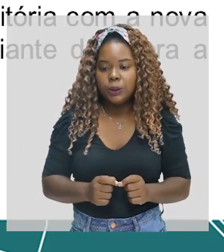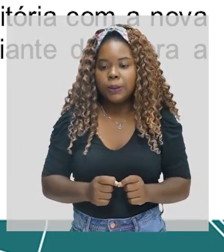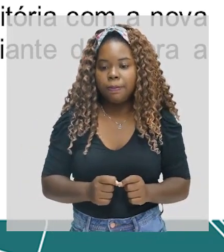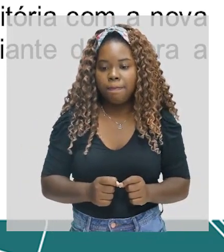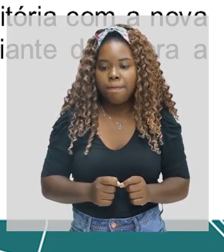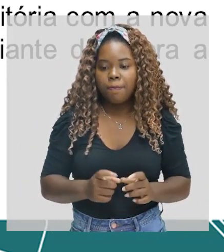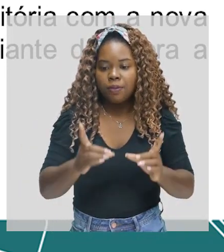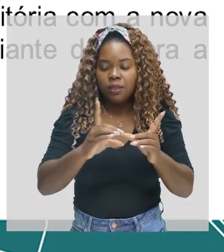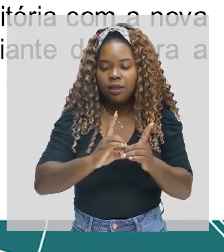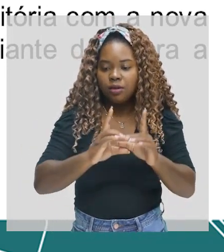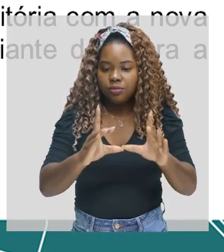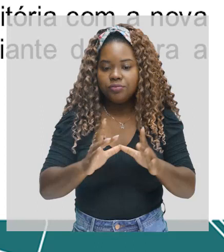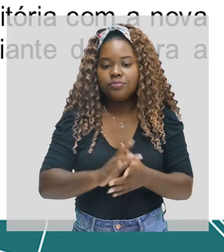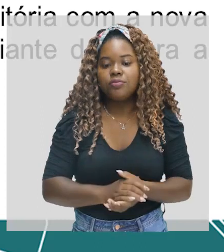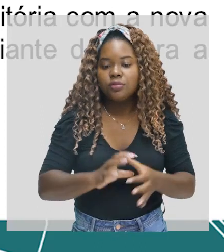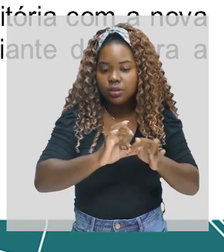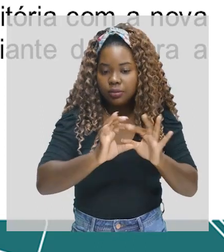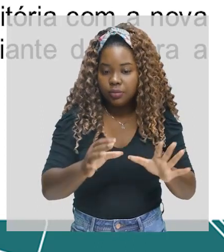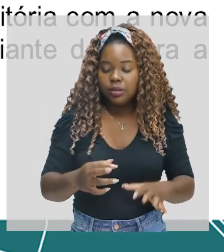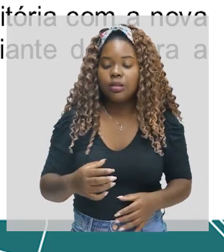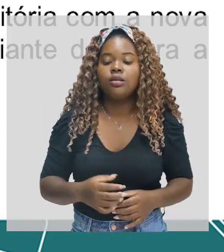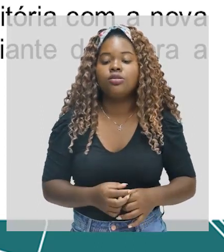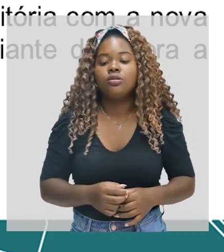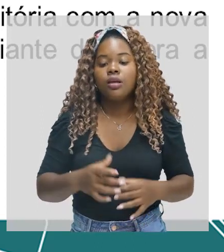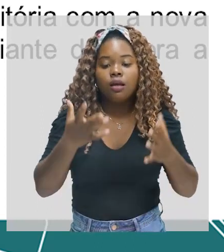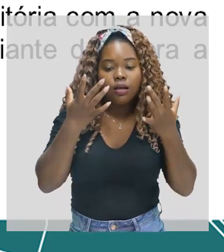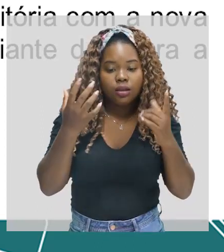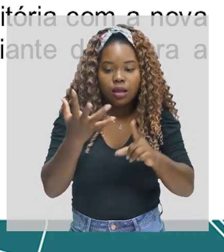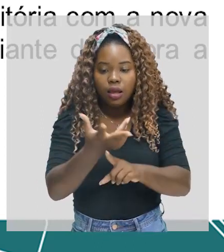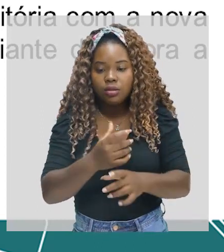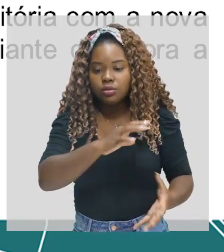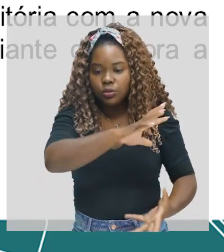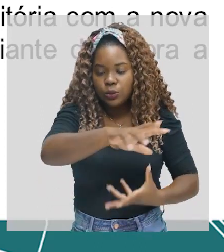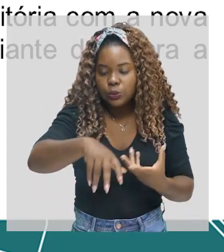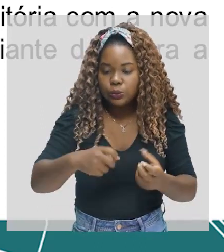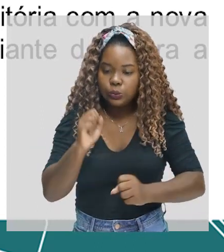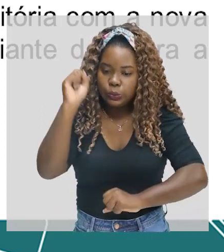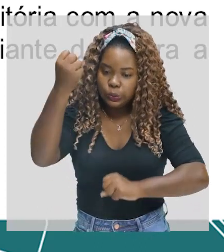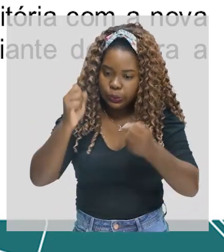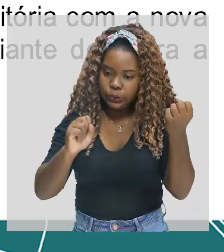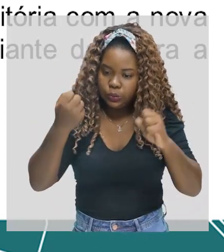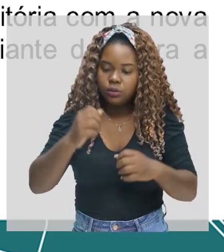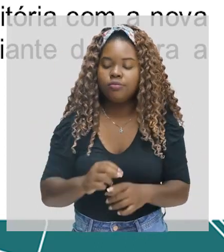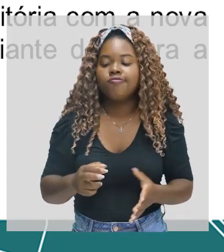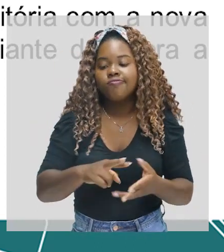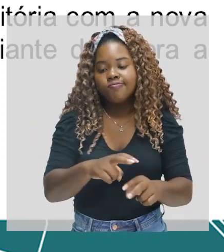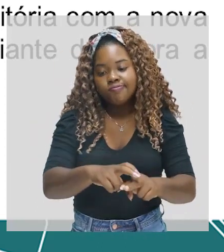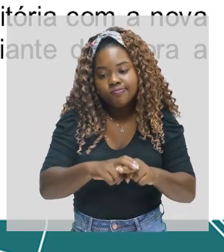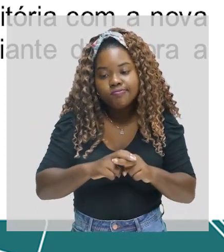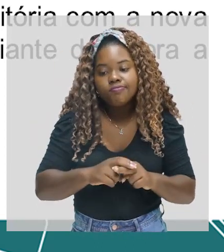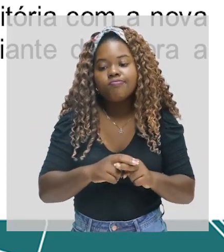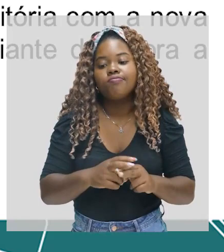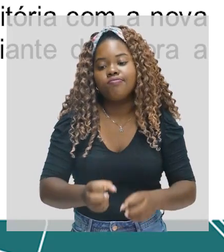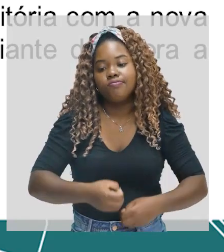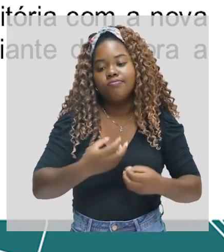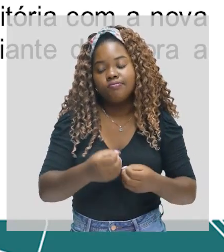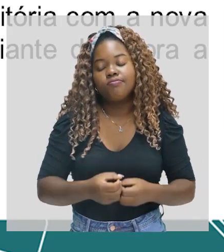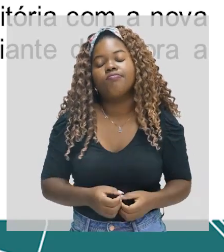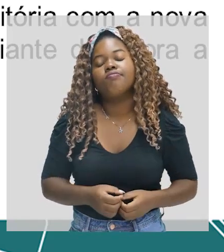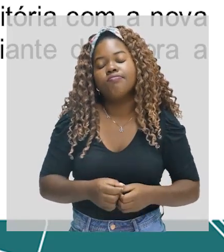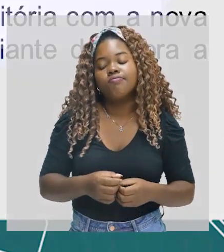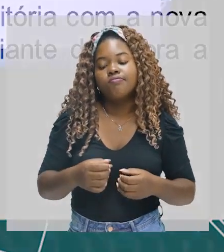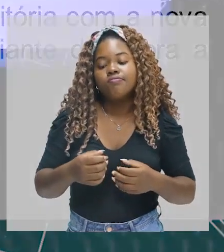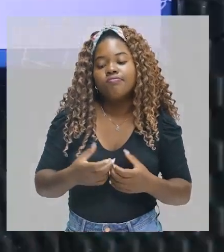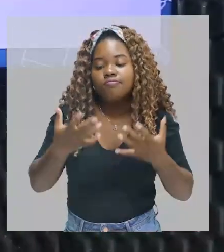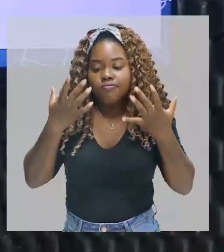na Revolução Francesa, a gente já falou disso aí, tá? Por isso que é uma expressão artística da burguesia, por isso que